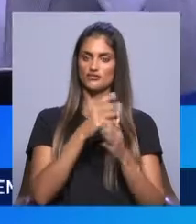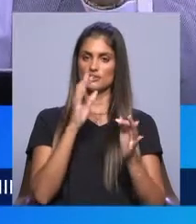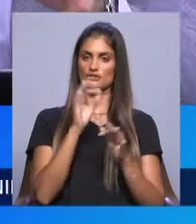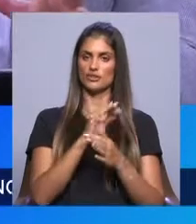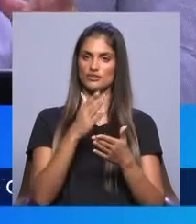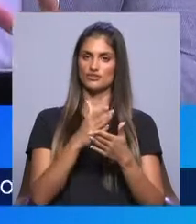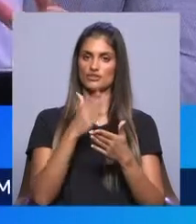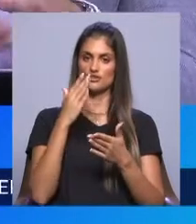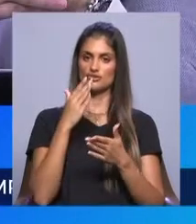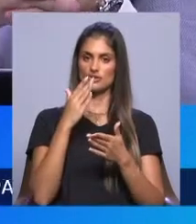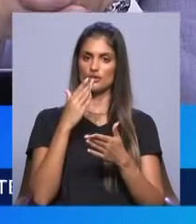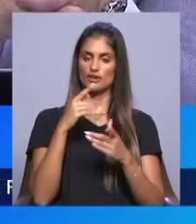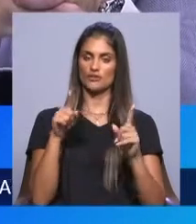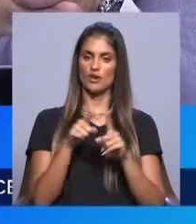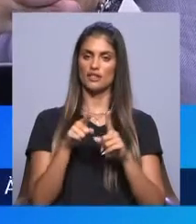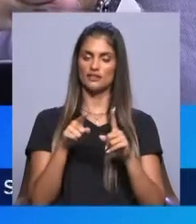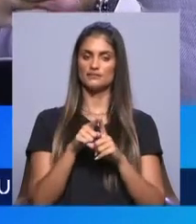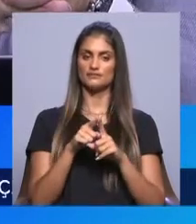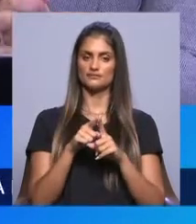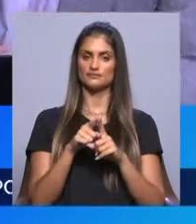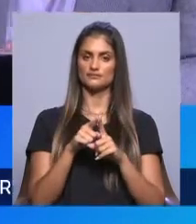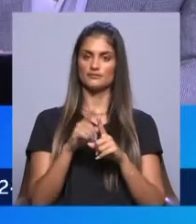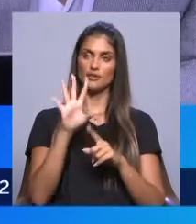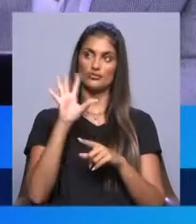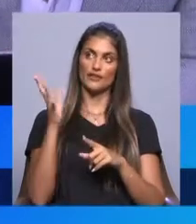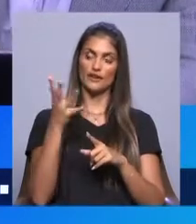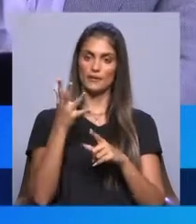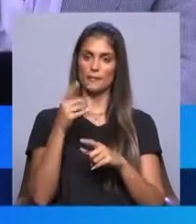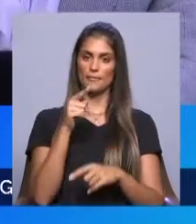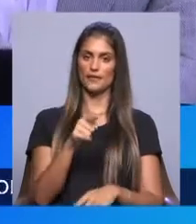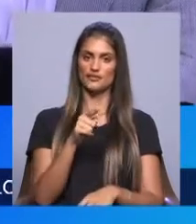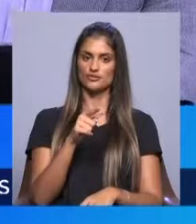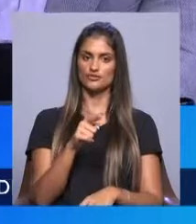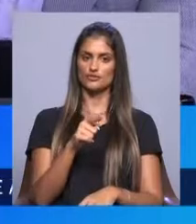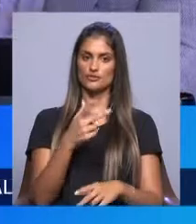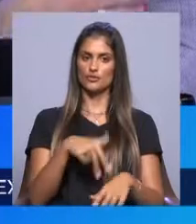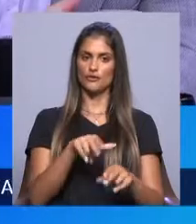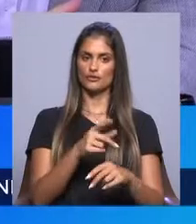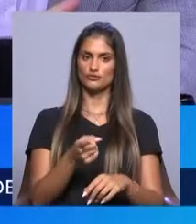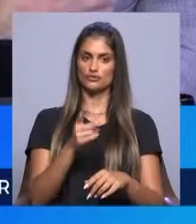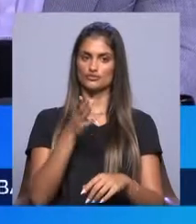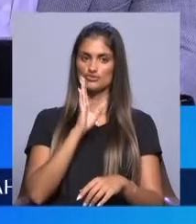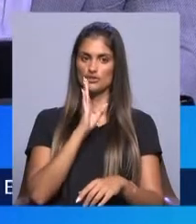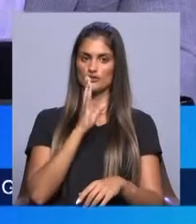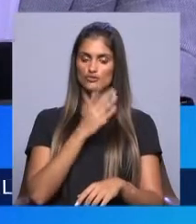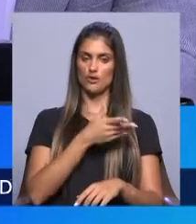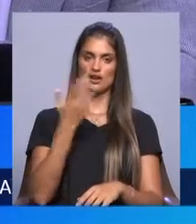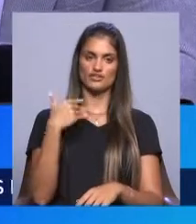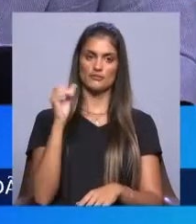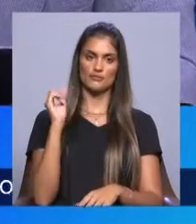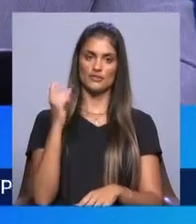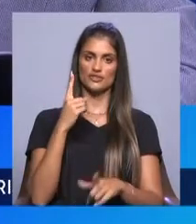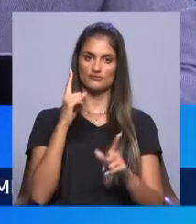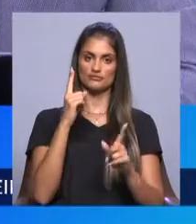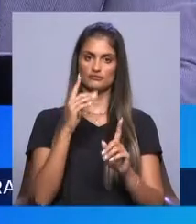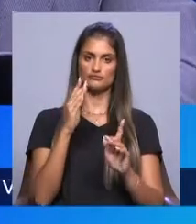ser totalmente consumido na atmosfera. Este método não é propriamente inovador, já tínhamos visto isto no passado, mas é a primeira vez que a partir da